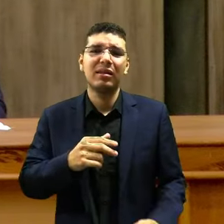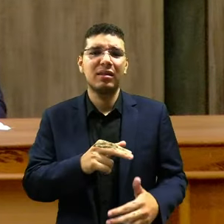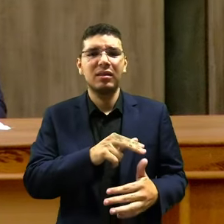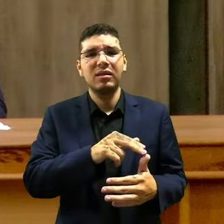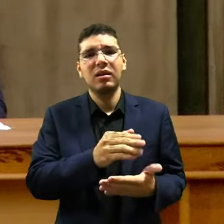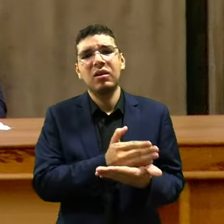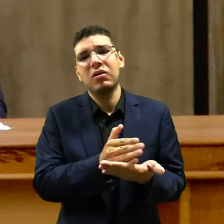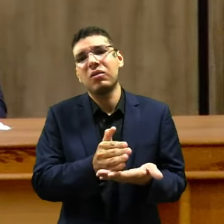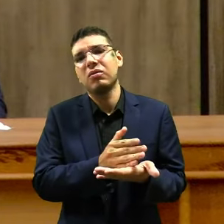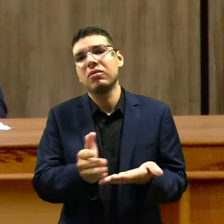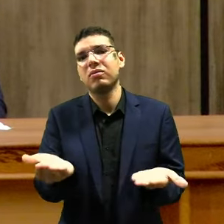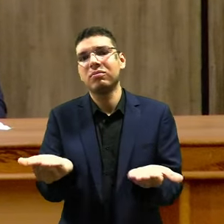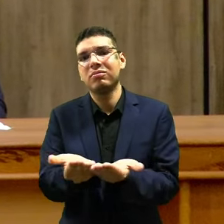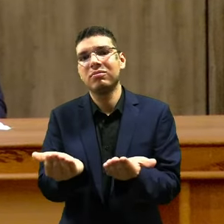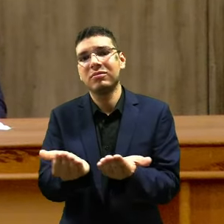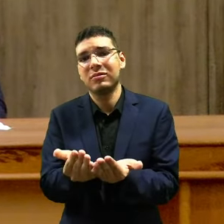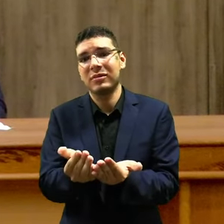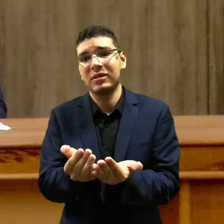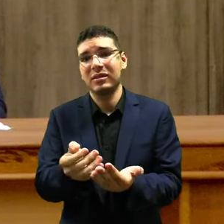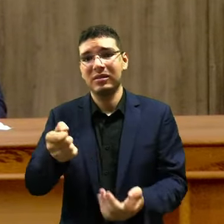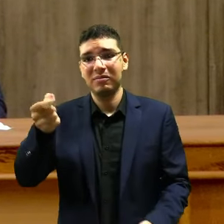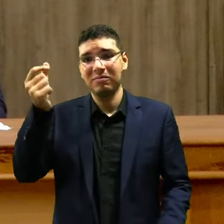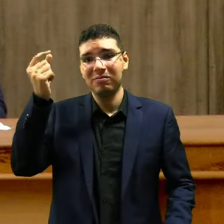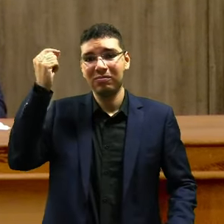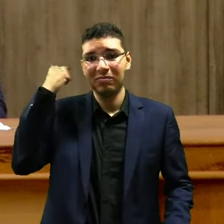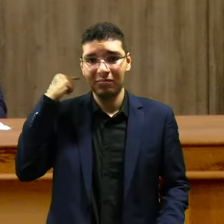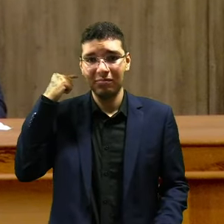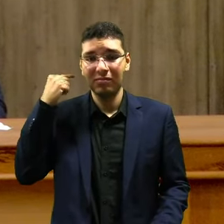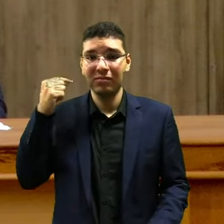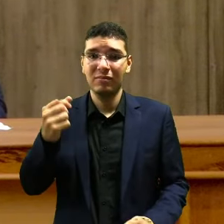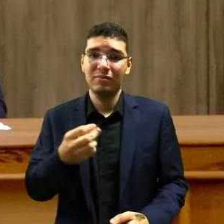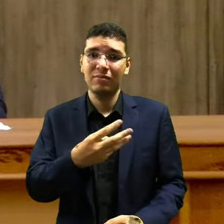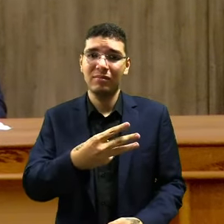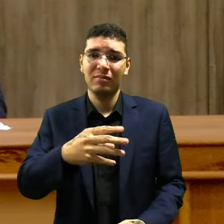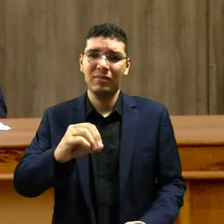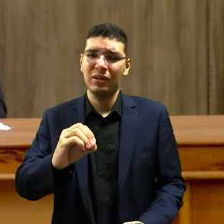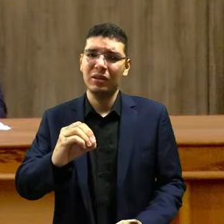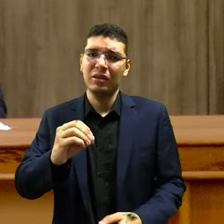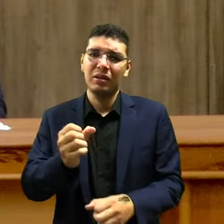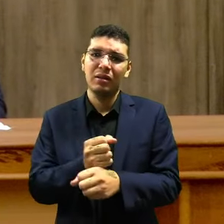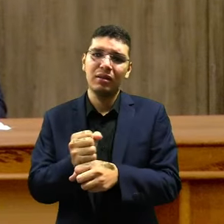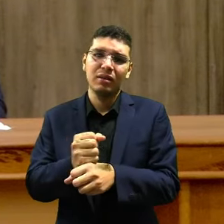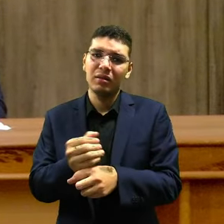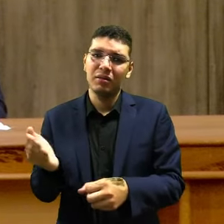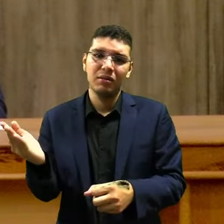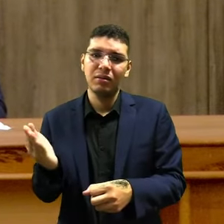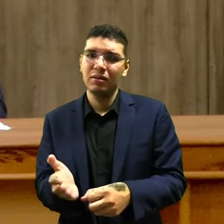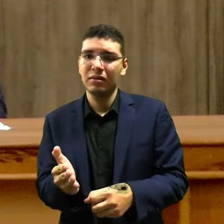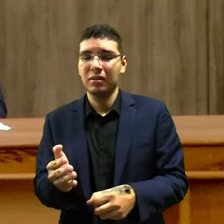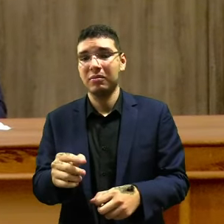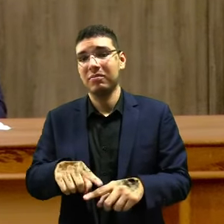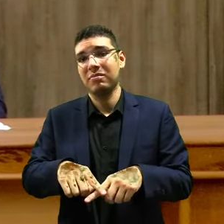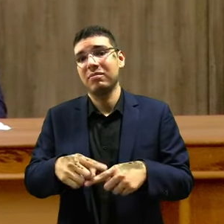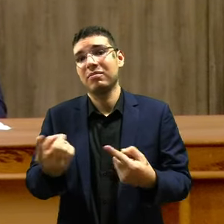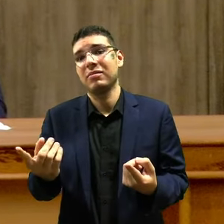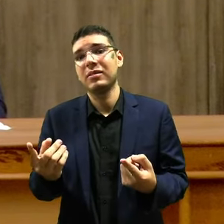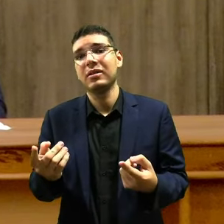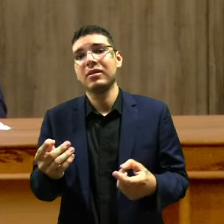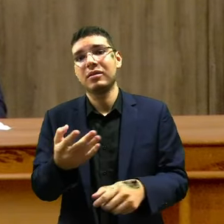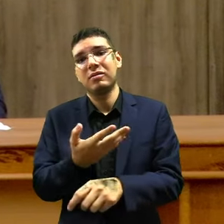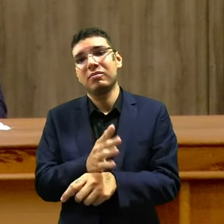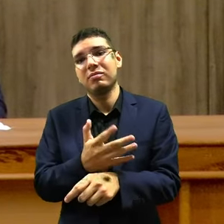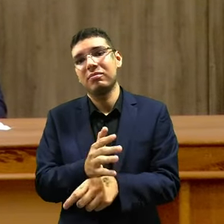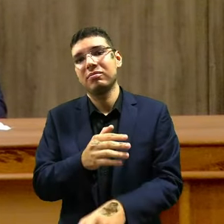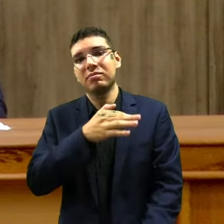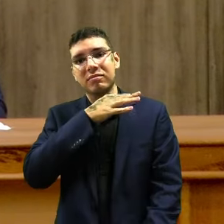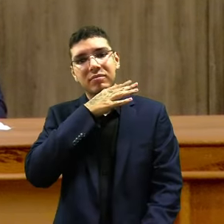dentro da igreja hoje eu passei a tarde mole tarde mole